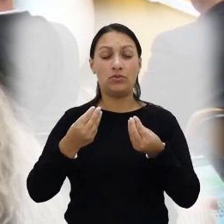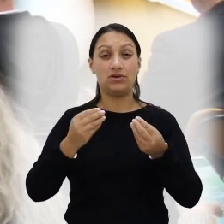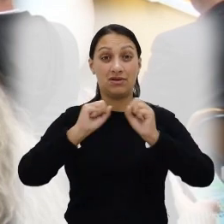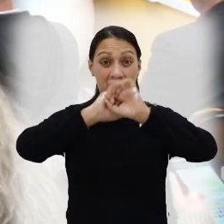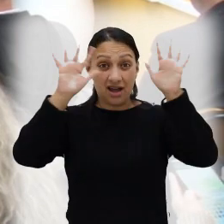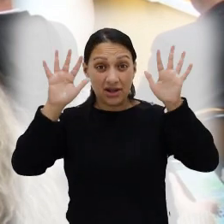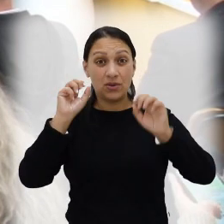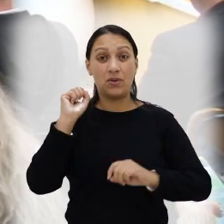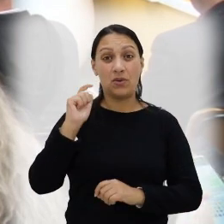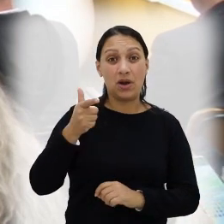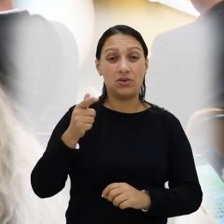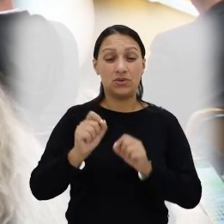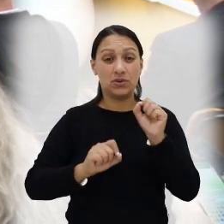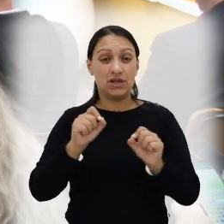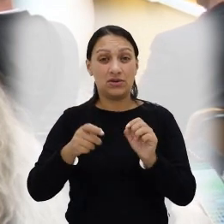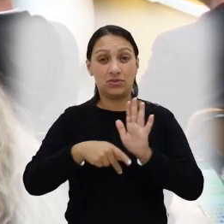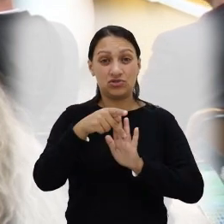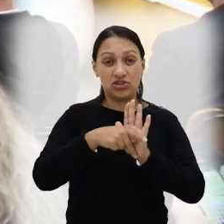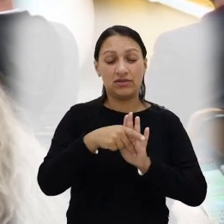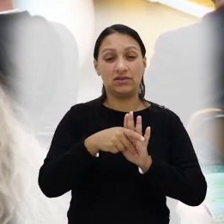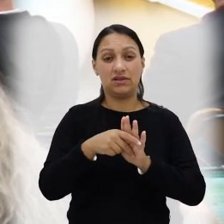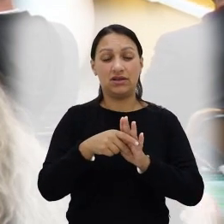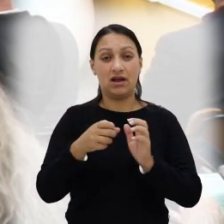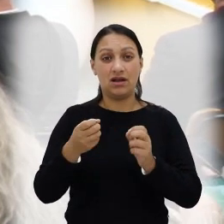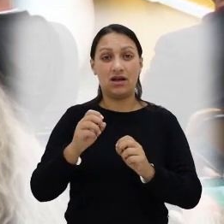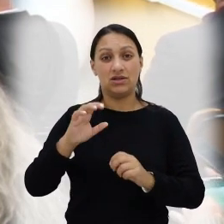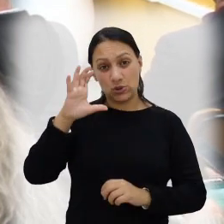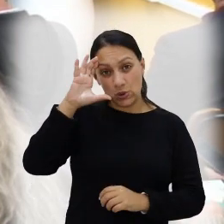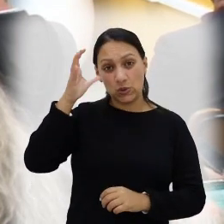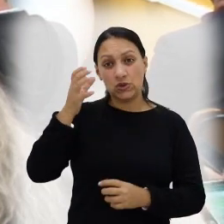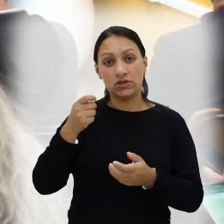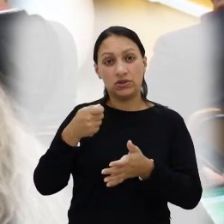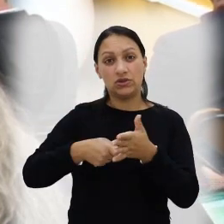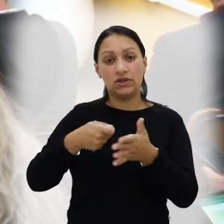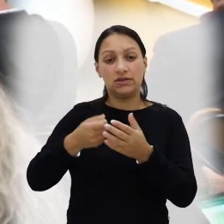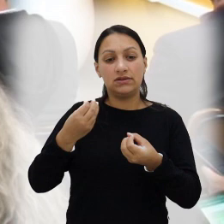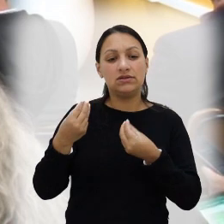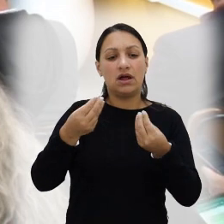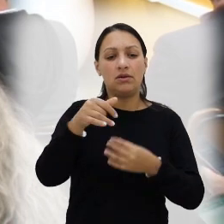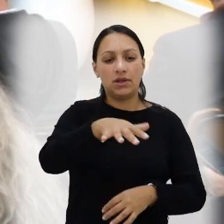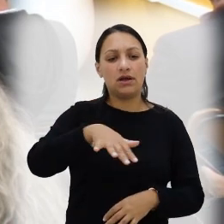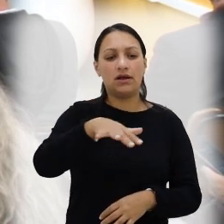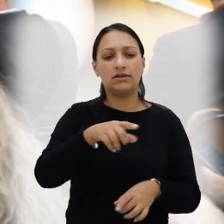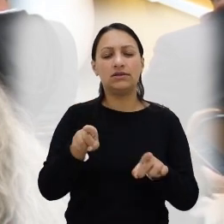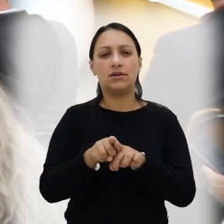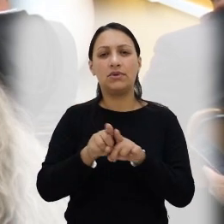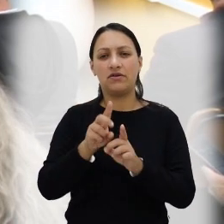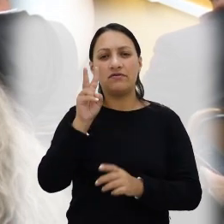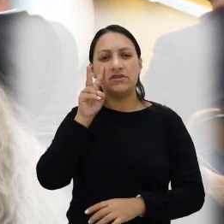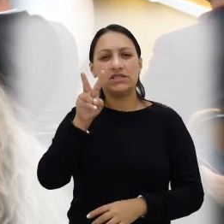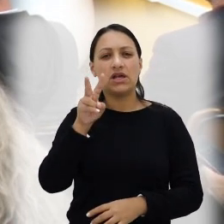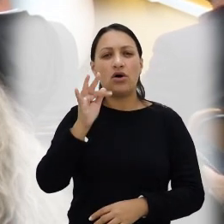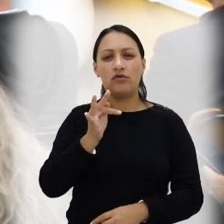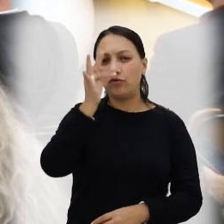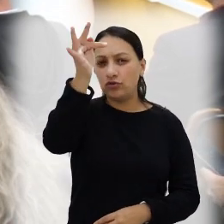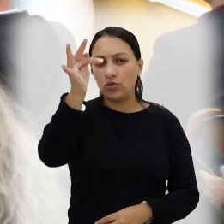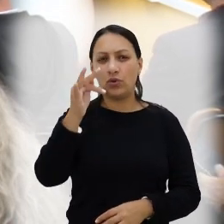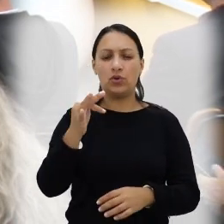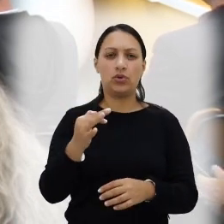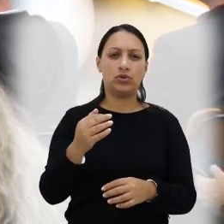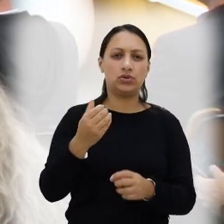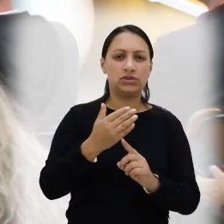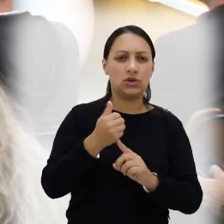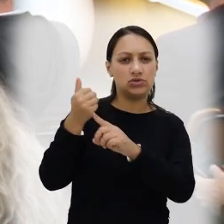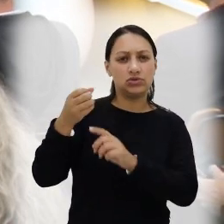pretendendo praticar em relação às soluções que eu levo para o mercado. E visão de futuro em relação a novas tecnologias ou novos modelos de negócio